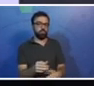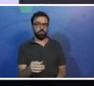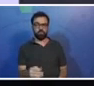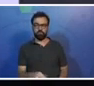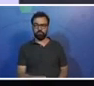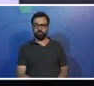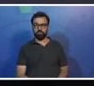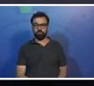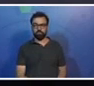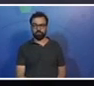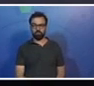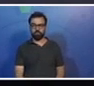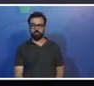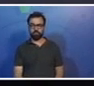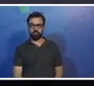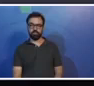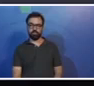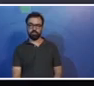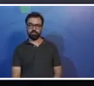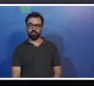um erro visível.